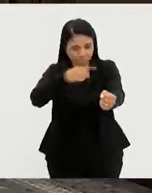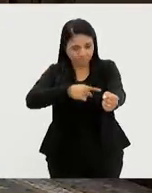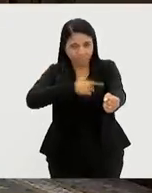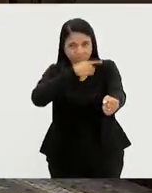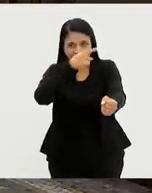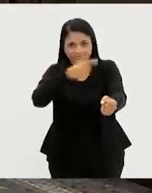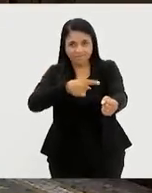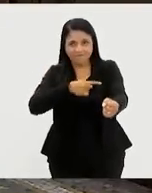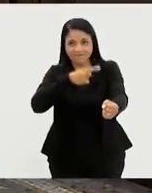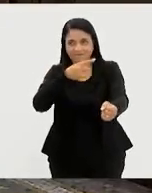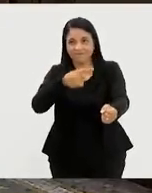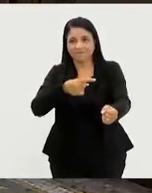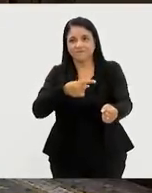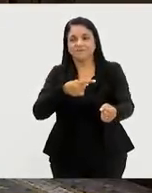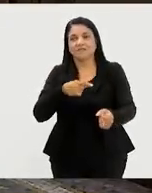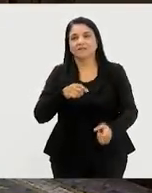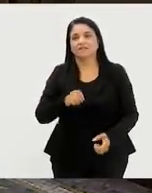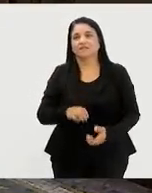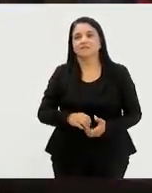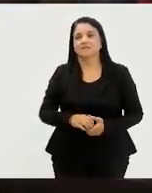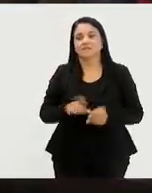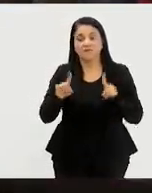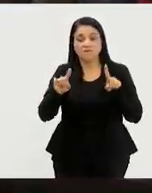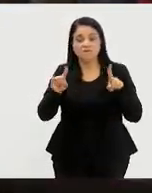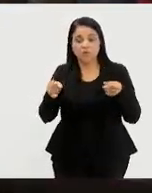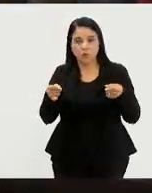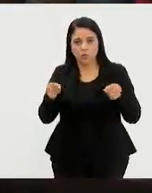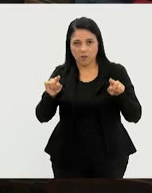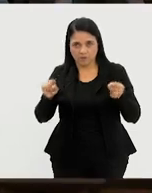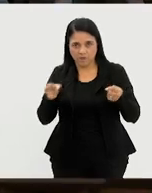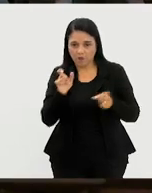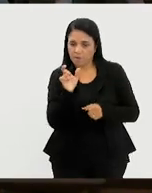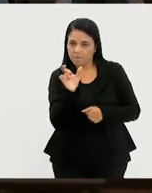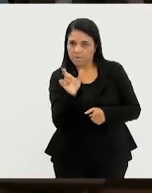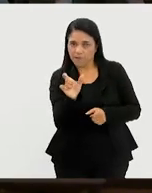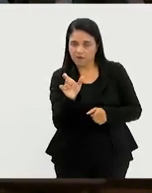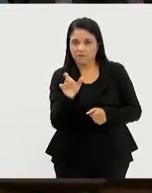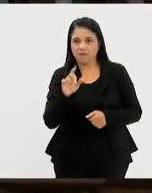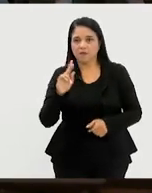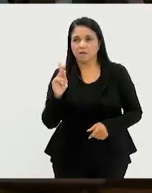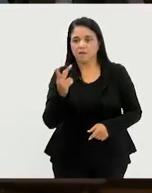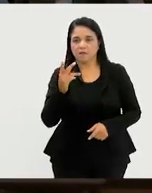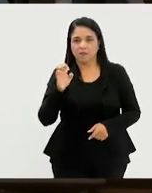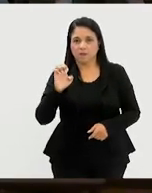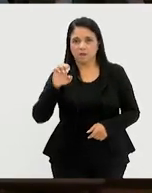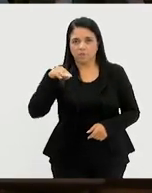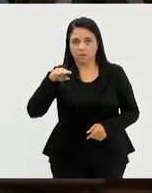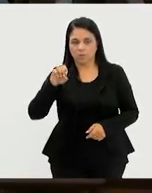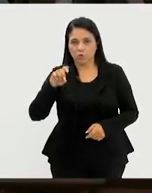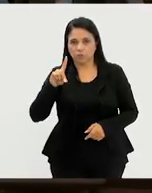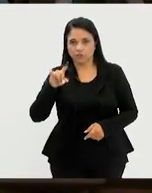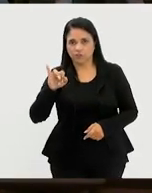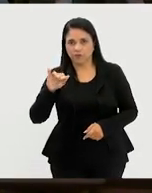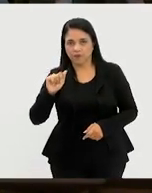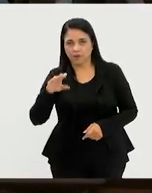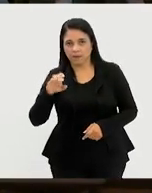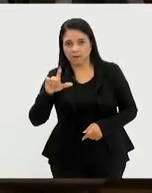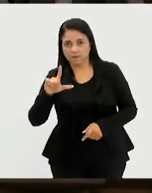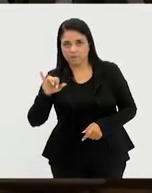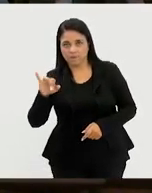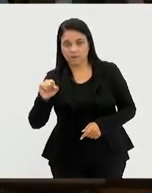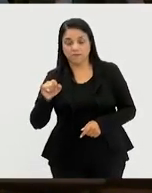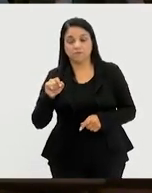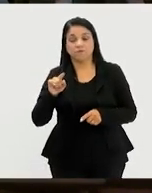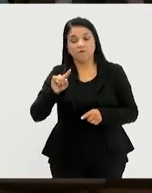menos botar entre vírgulas por favor verdade hemodiálise vírgula de pacientes em trânsito